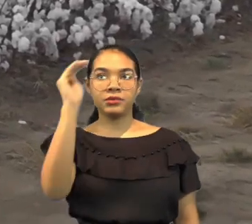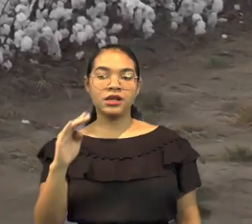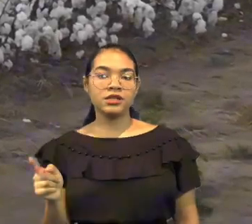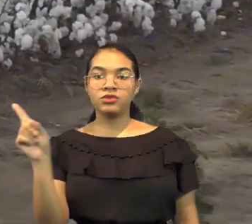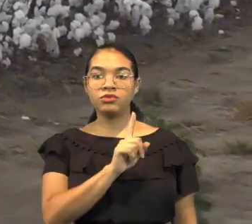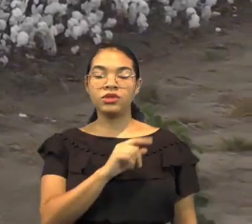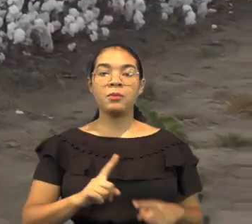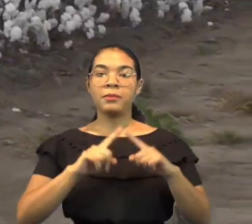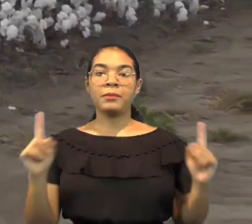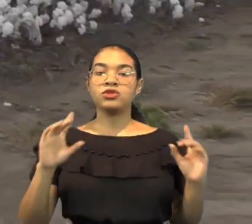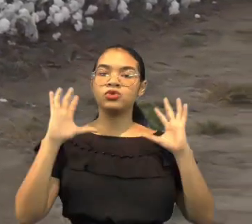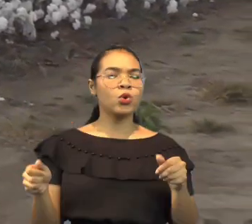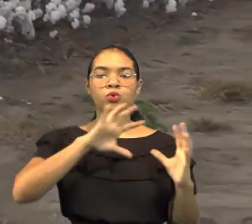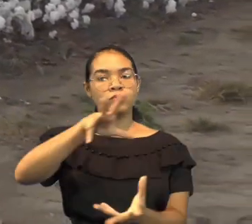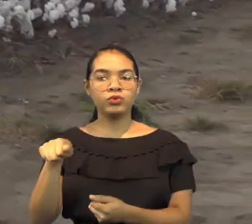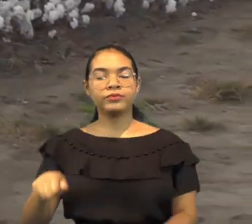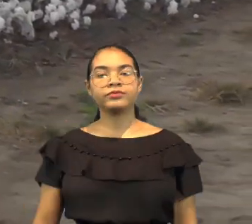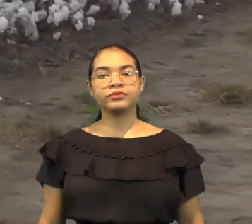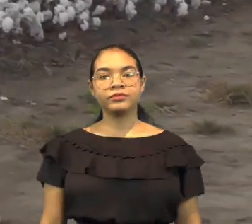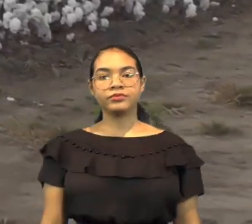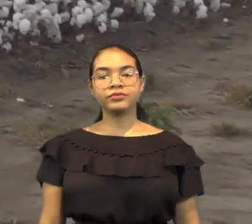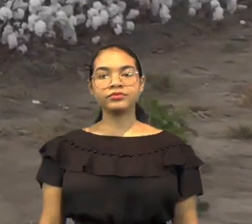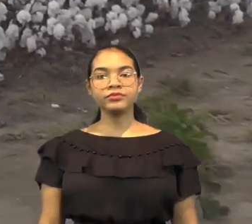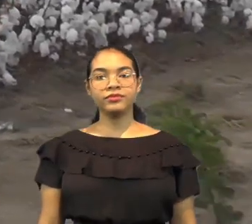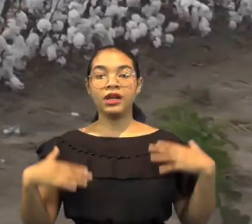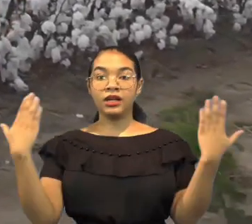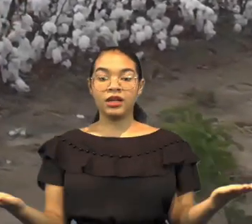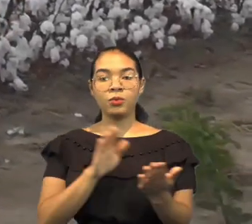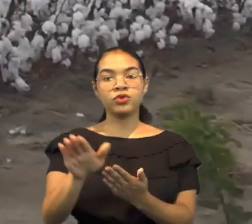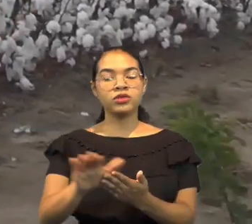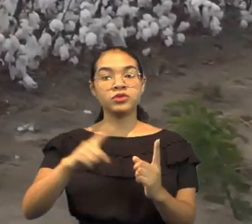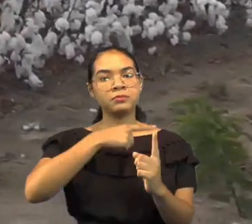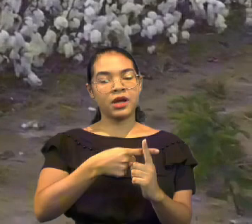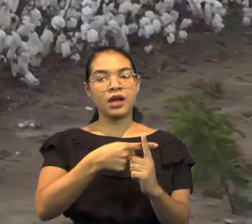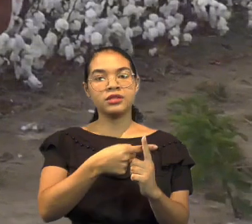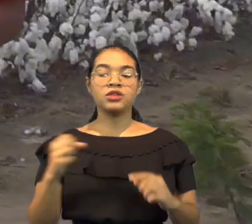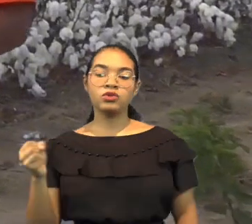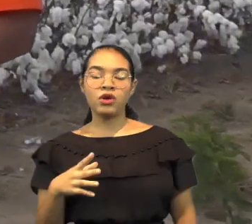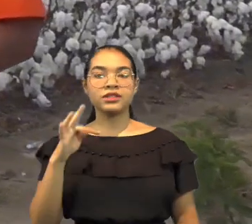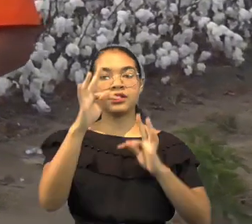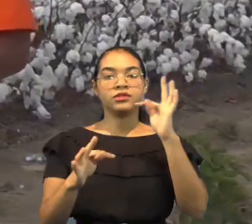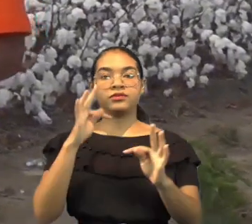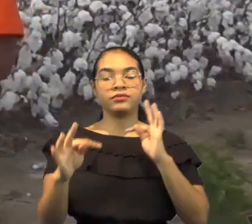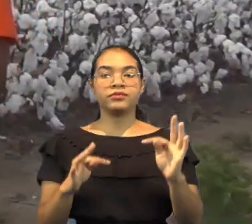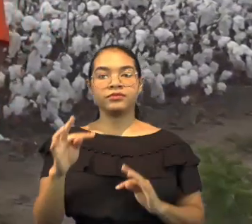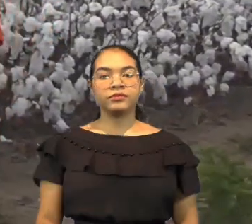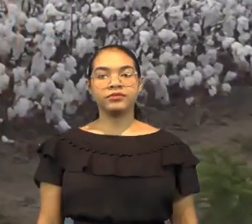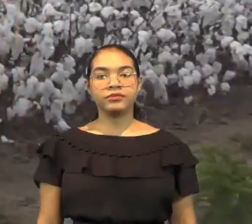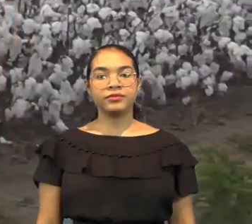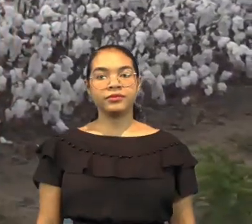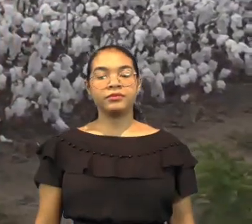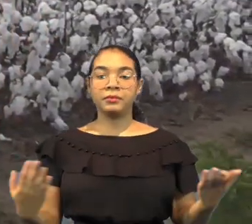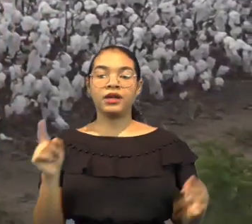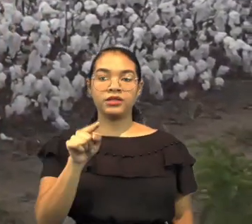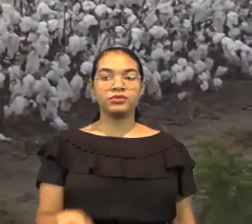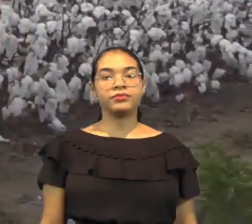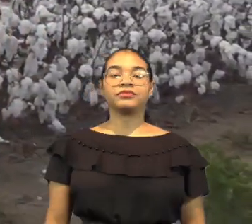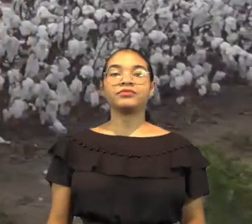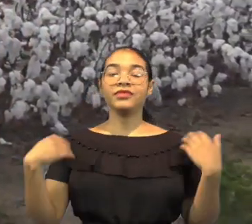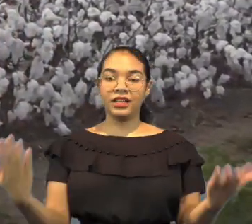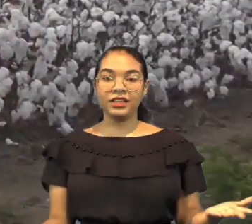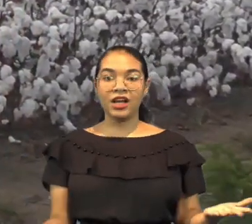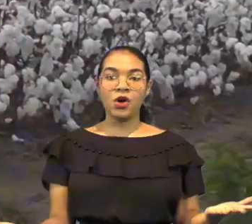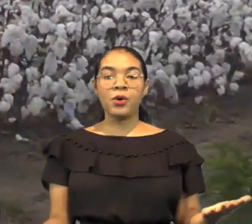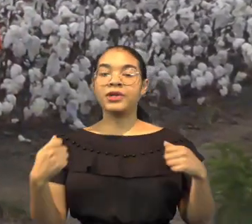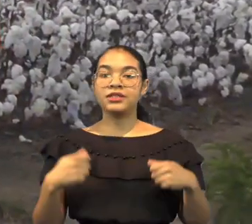mais, ter novas tecnologias para chegar nisso. Essa é a importância do algodão. Então se você imaginar que o mundo inteiro ainda falta 30% para conseguir